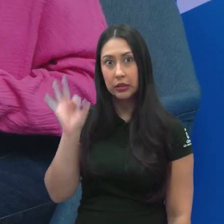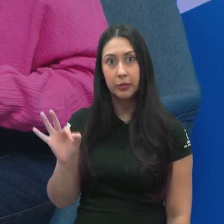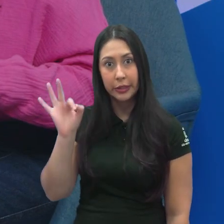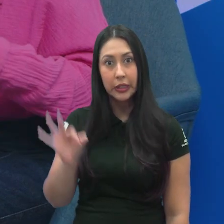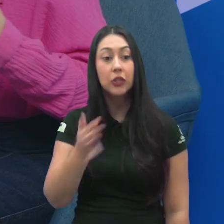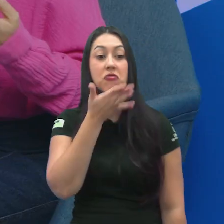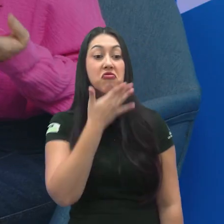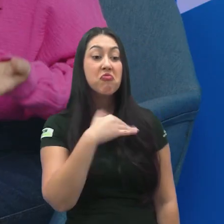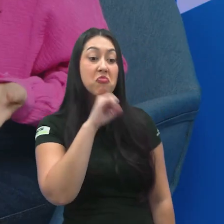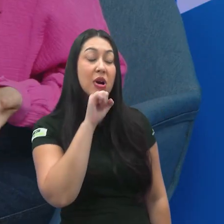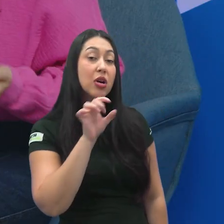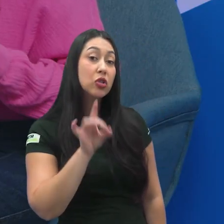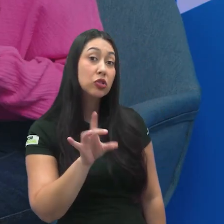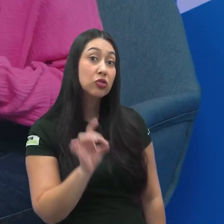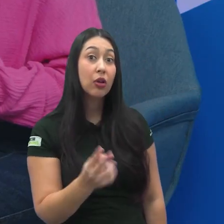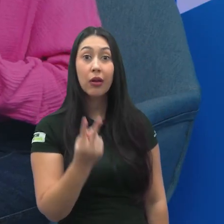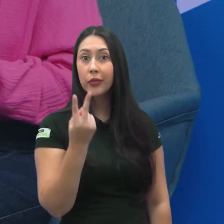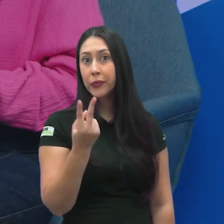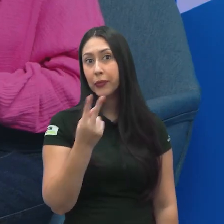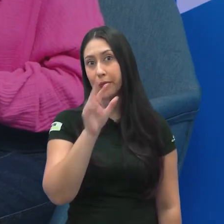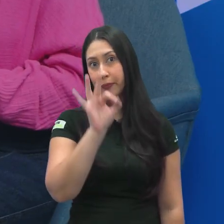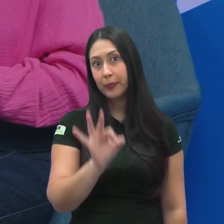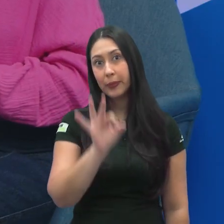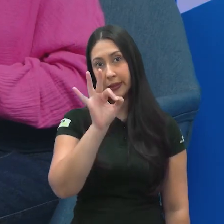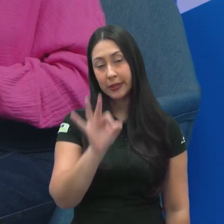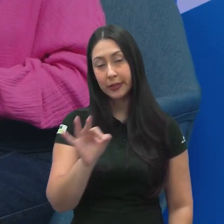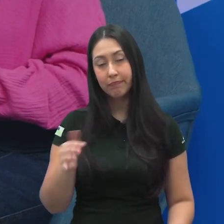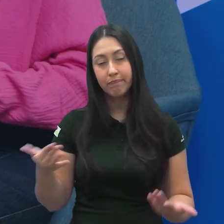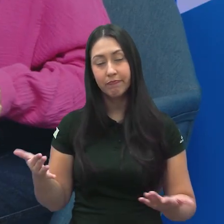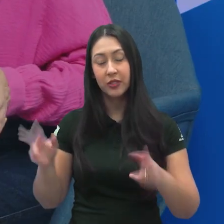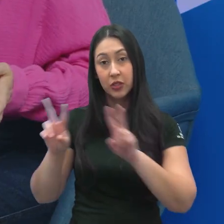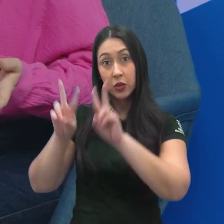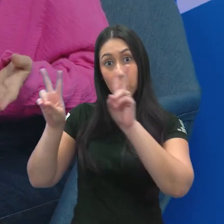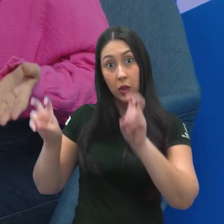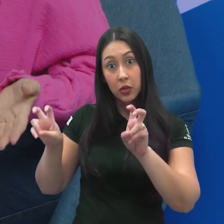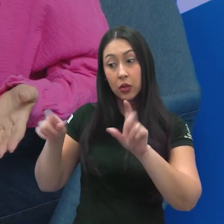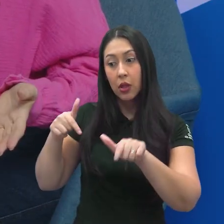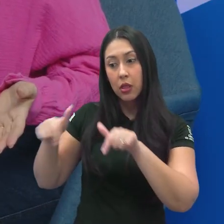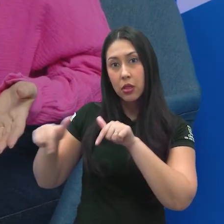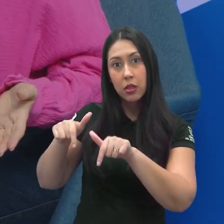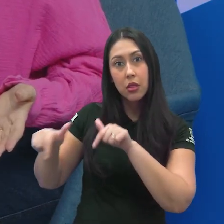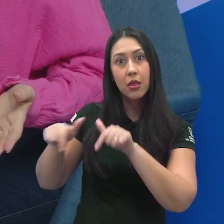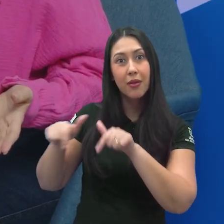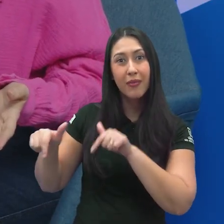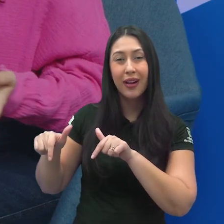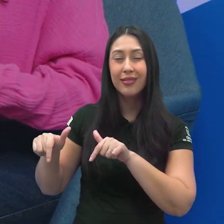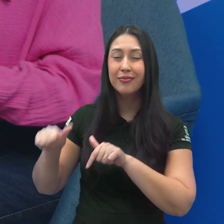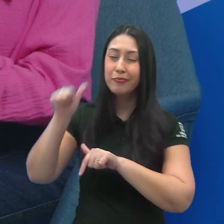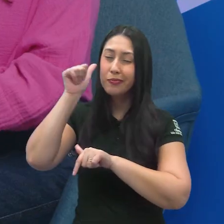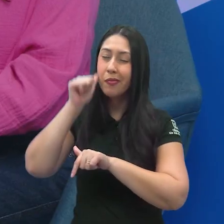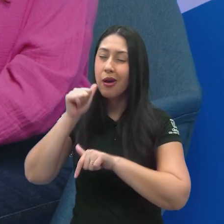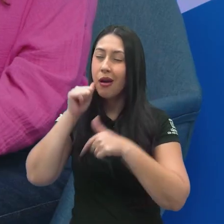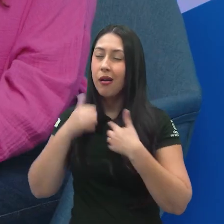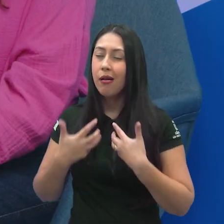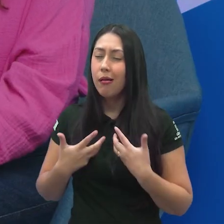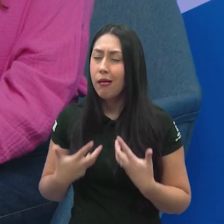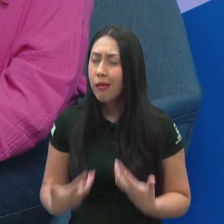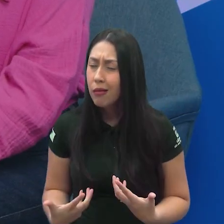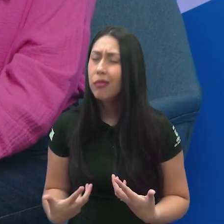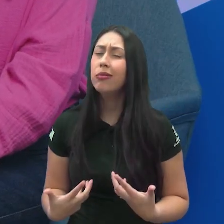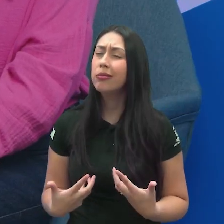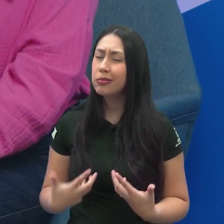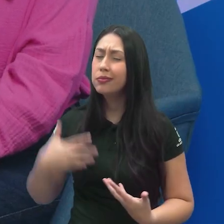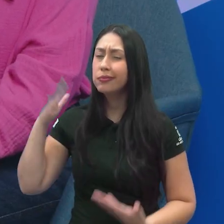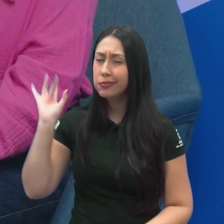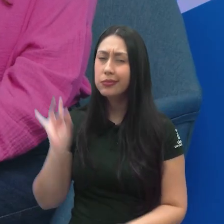13% e as de pai solo 2%. Quando o assunto é trabalho, a conhecida sobrecarga feminina é